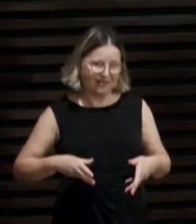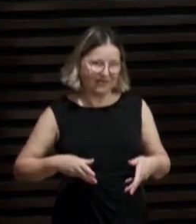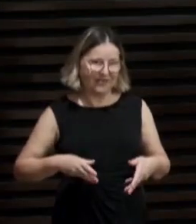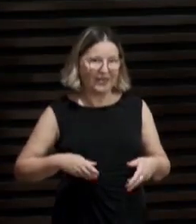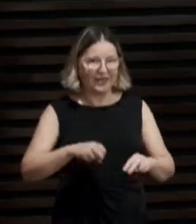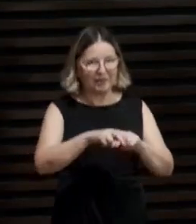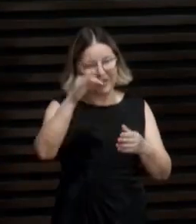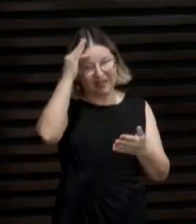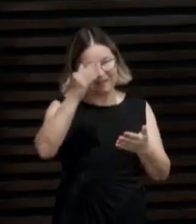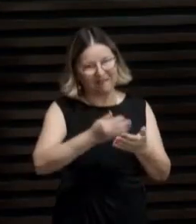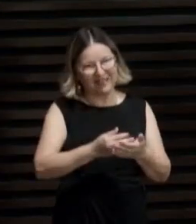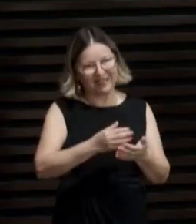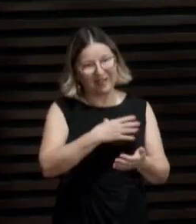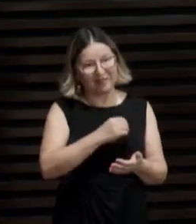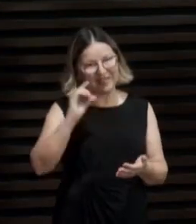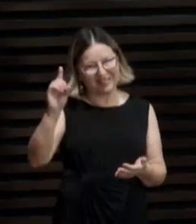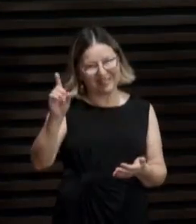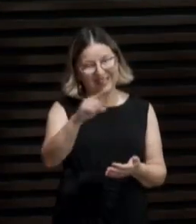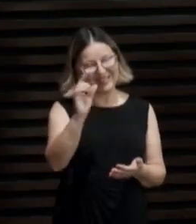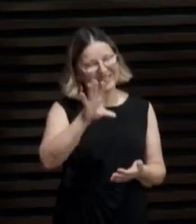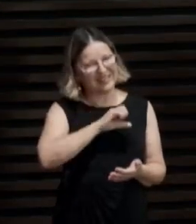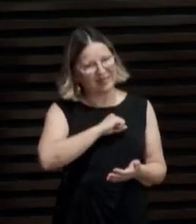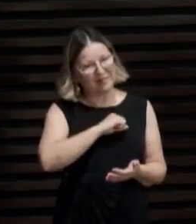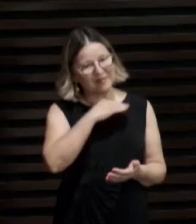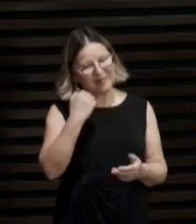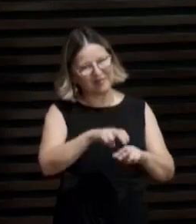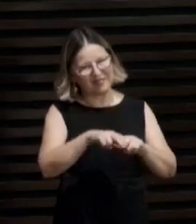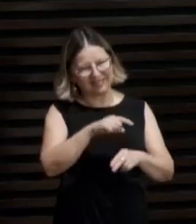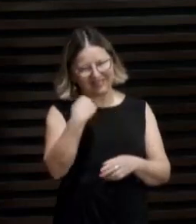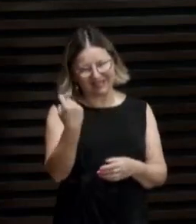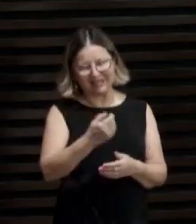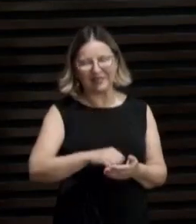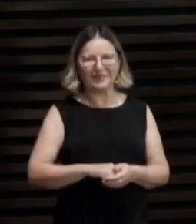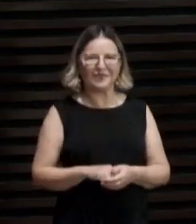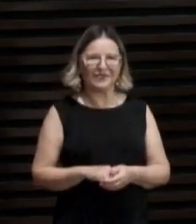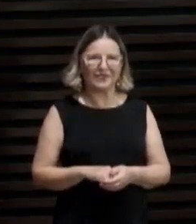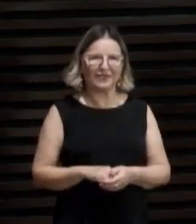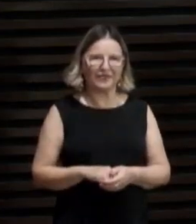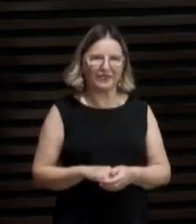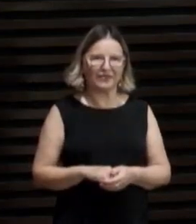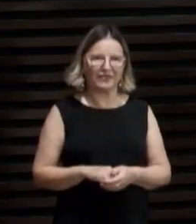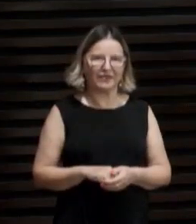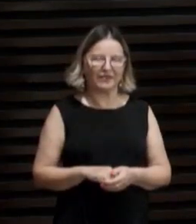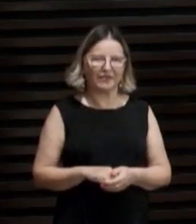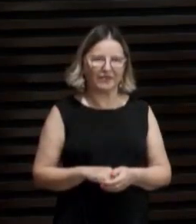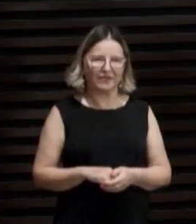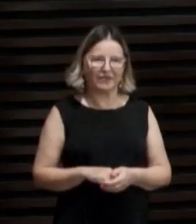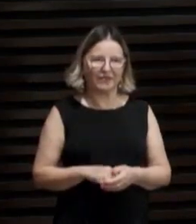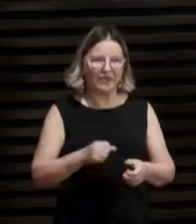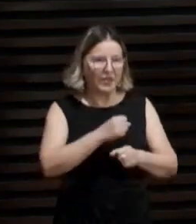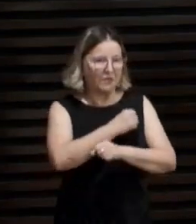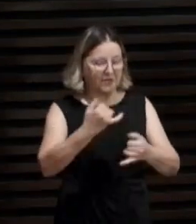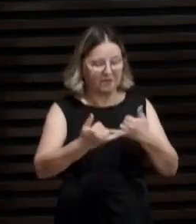nos amou e se entregou a si mesmo por nós? Vejam, amados, isso não é brincadeira. Não dá para nós